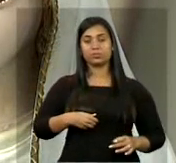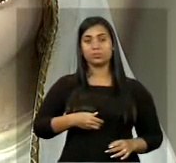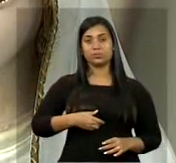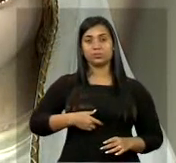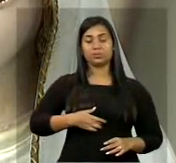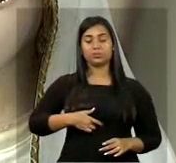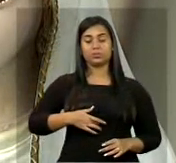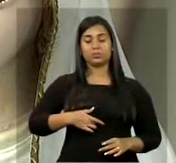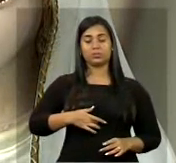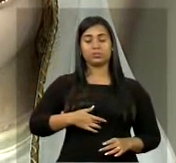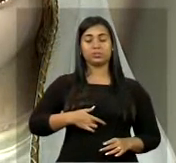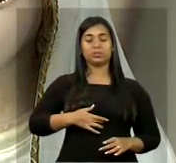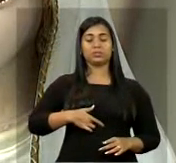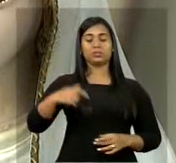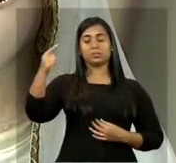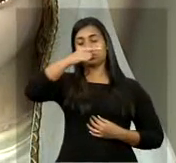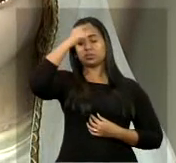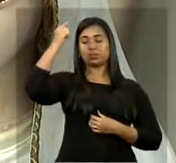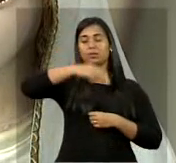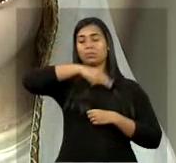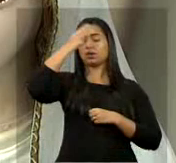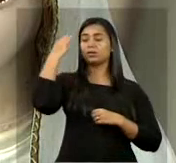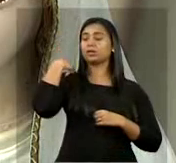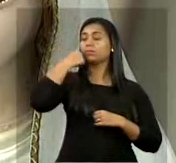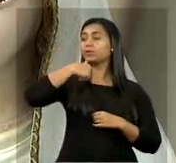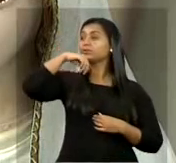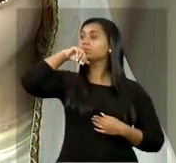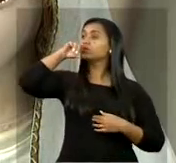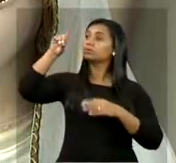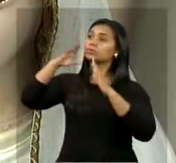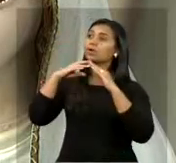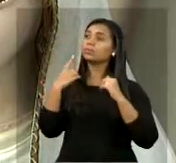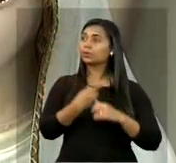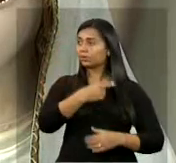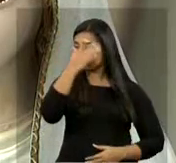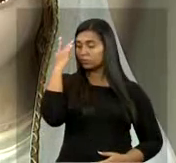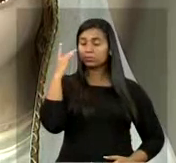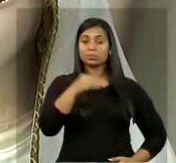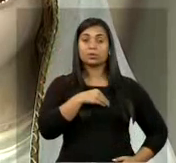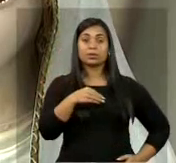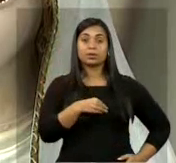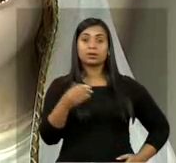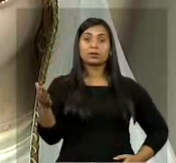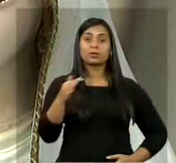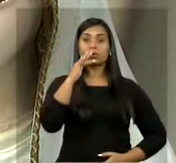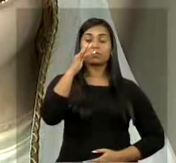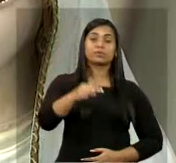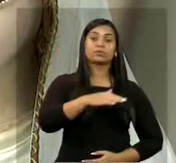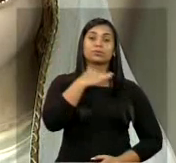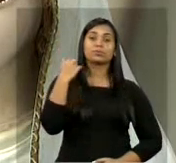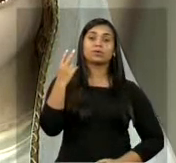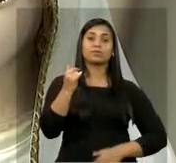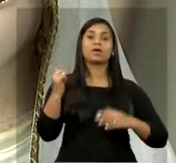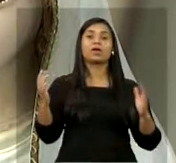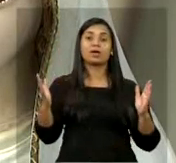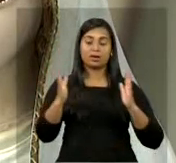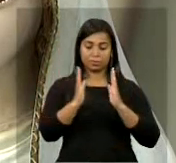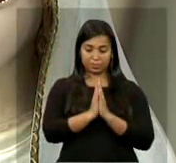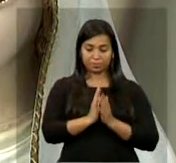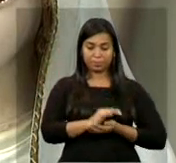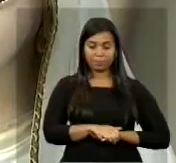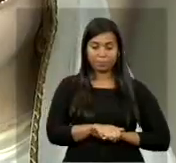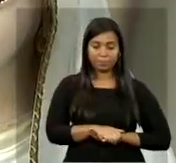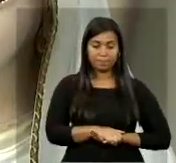ventre, Jesus. Santa Maria, Mãe de Deus, rogai por nós, pecadores, agora e na hora de